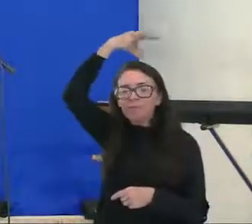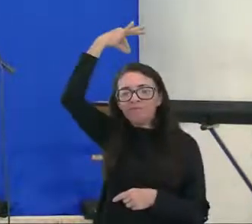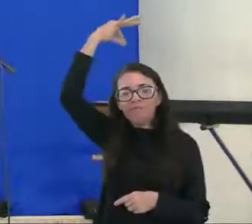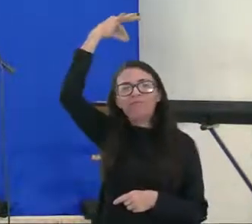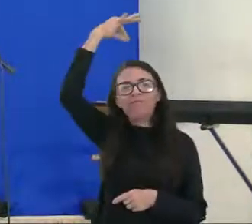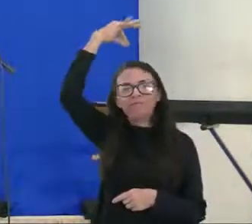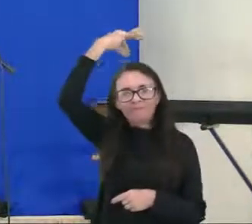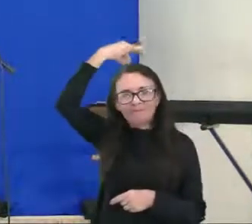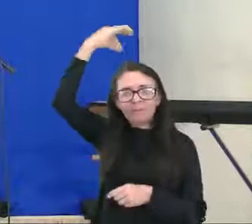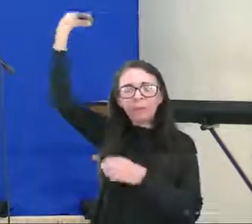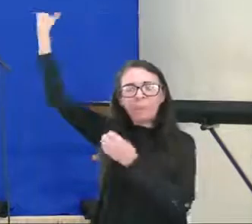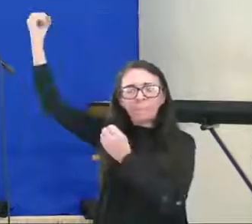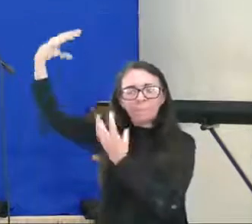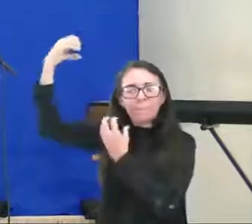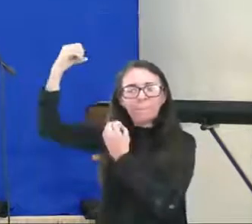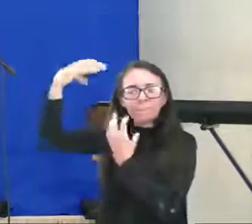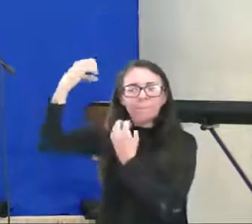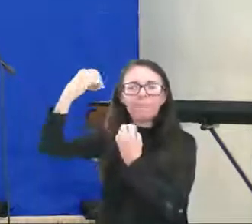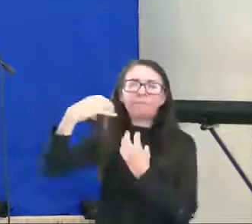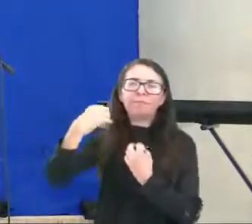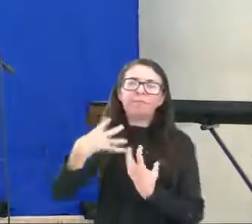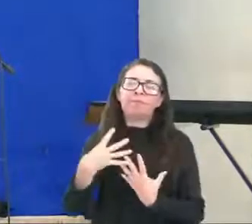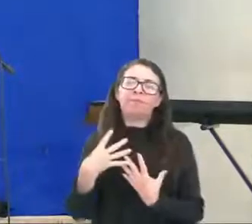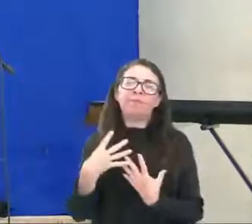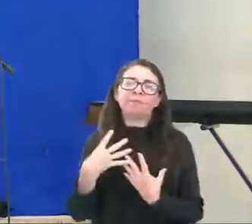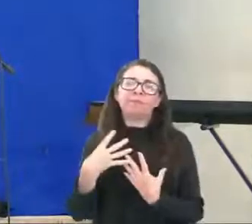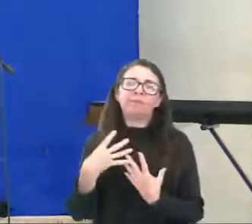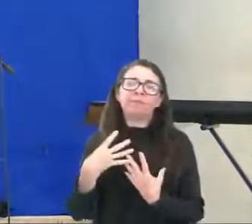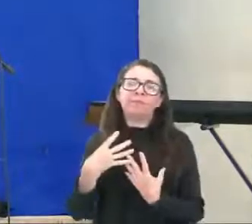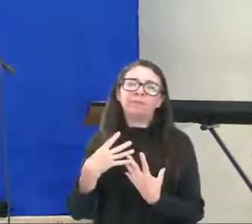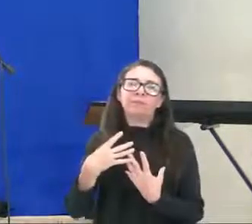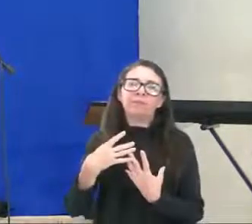os seus quereres sobre as nossas vidas.